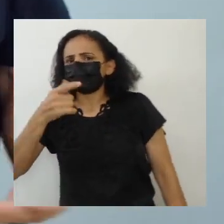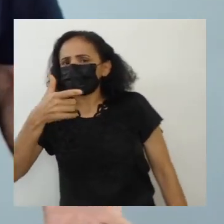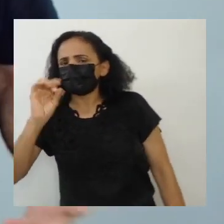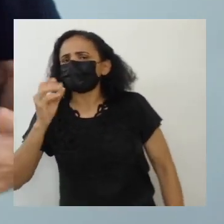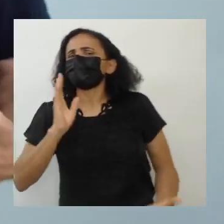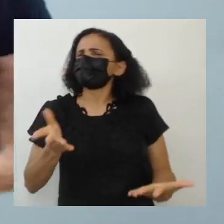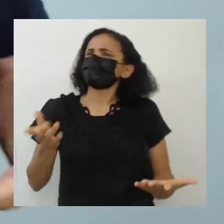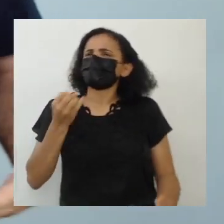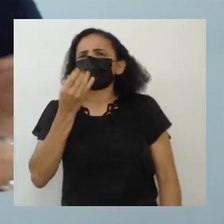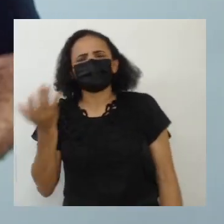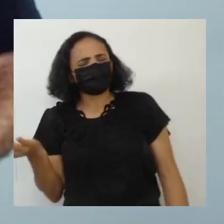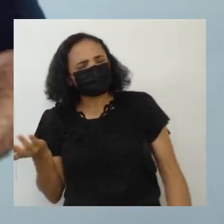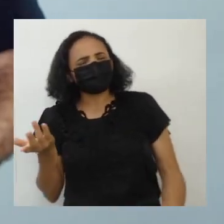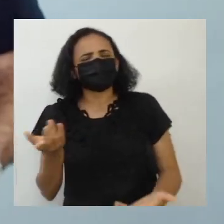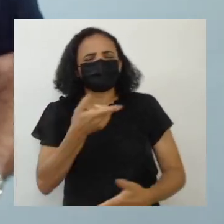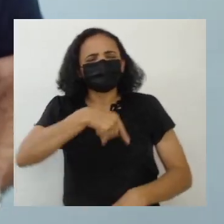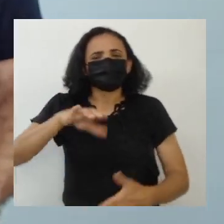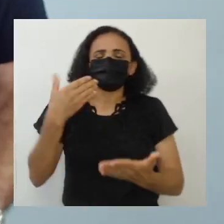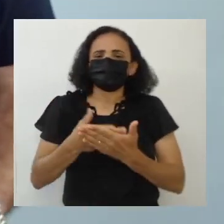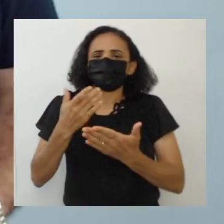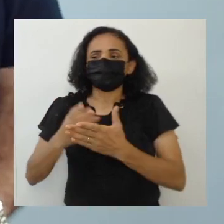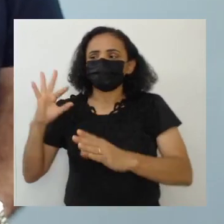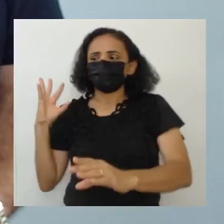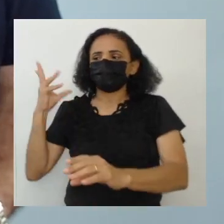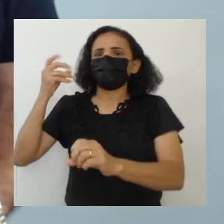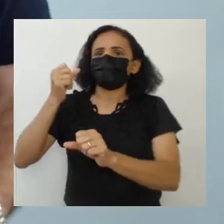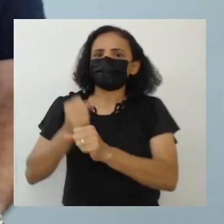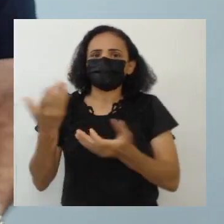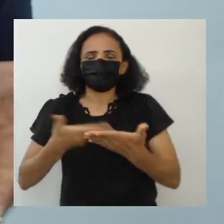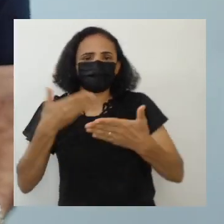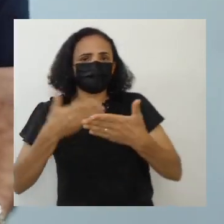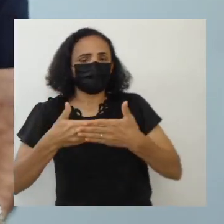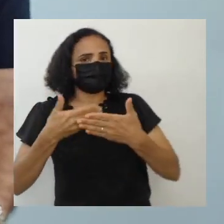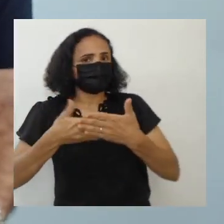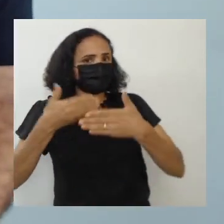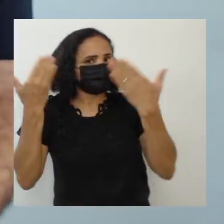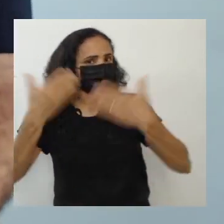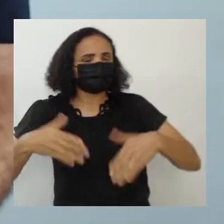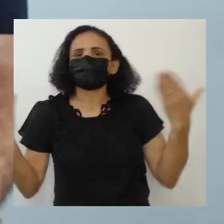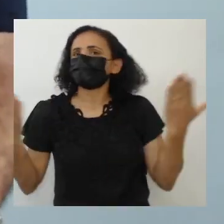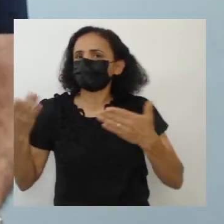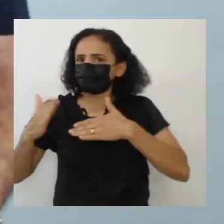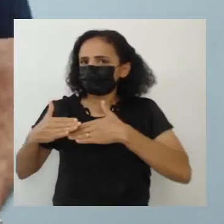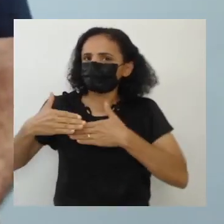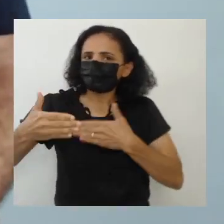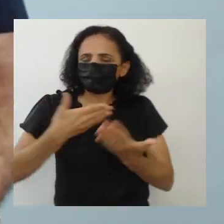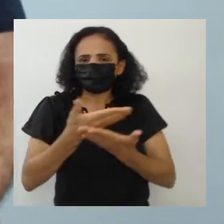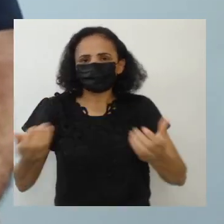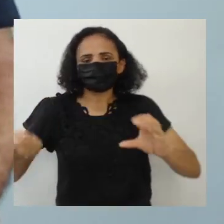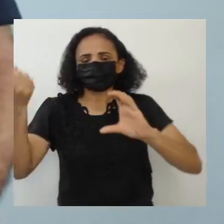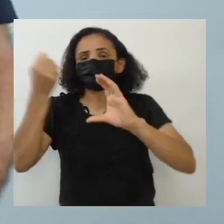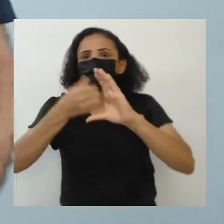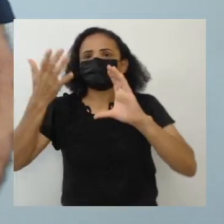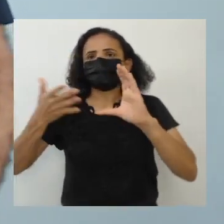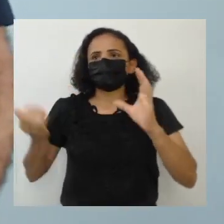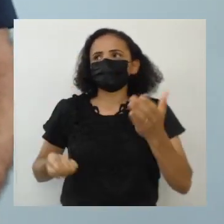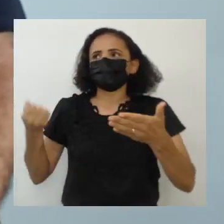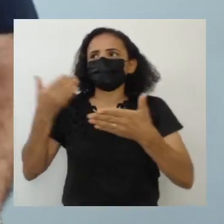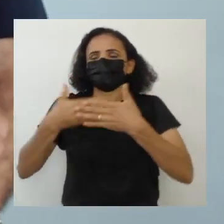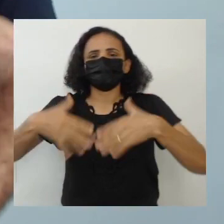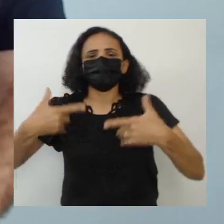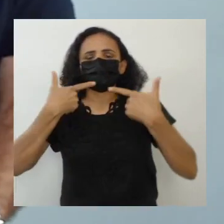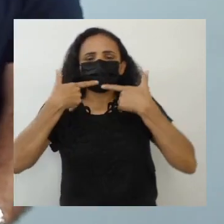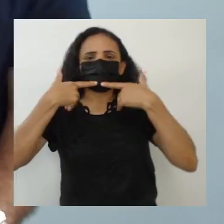certamente parecerão muito com a prova que você vai pegar agora, tá certo? Característica número 1 da prova de